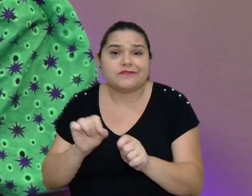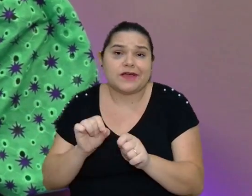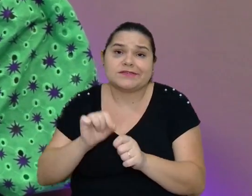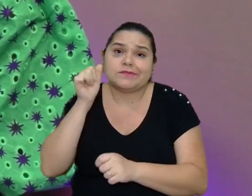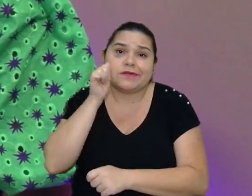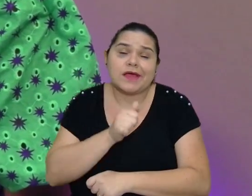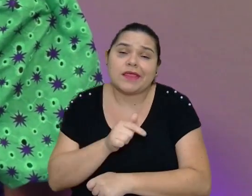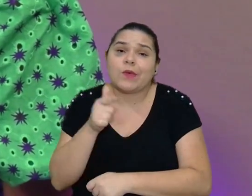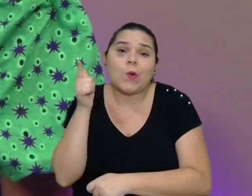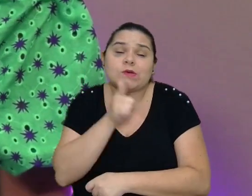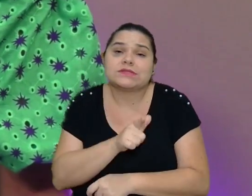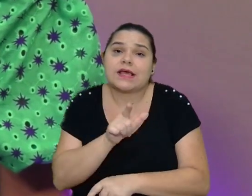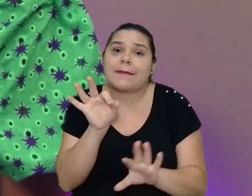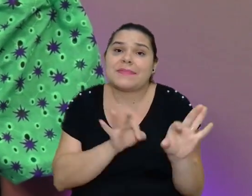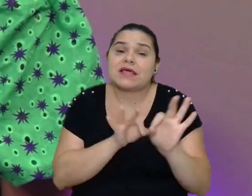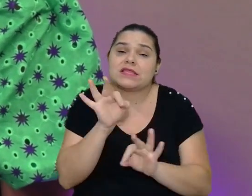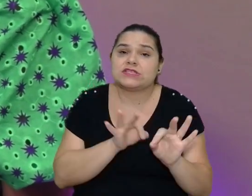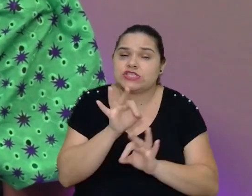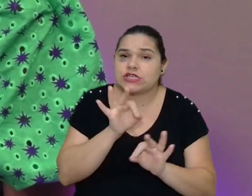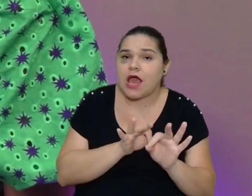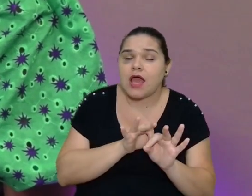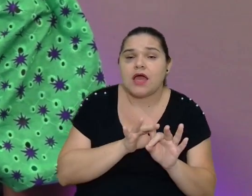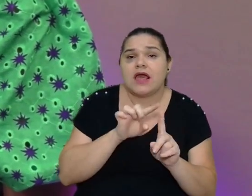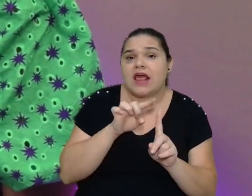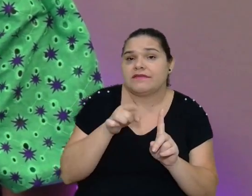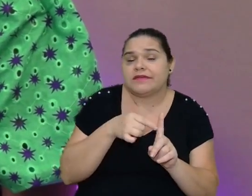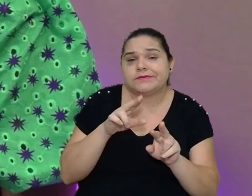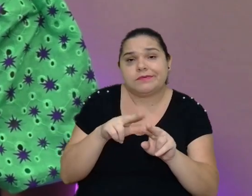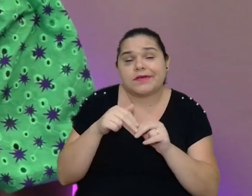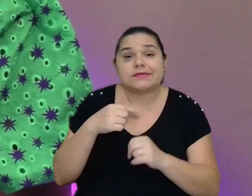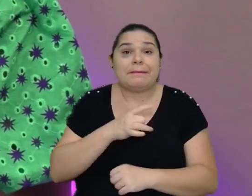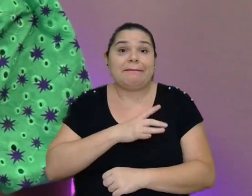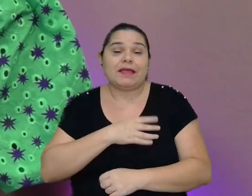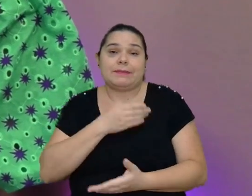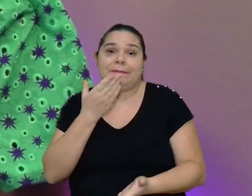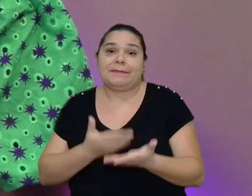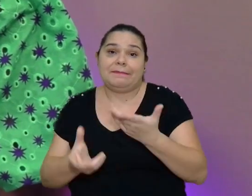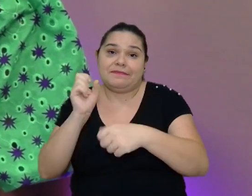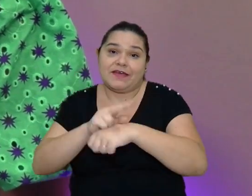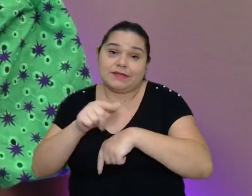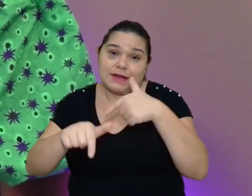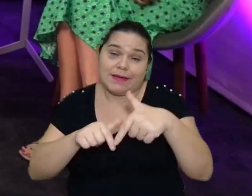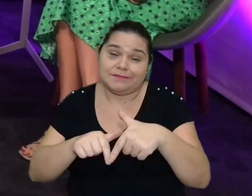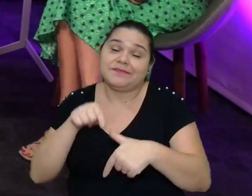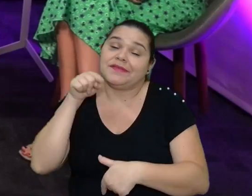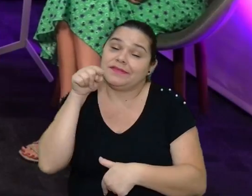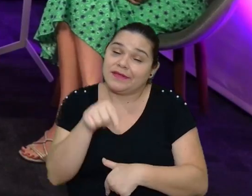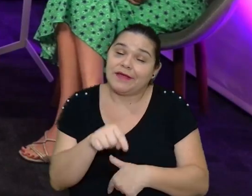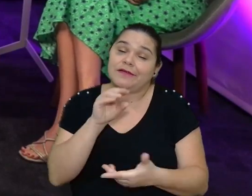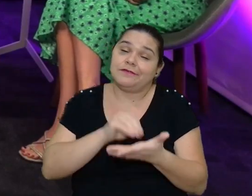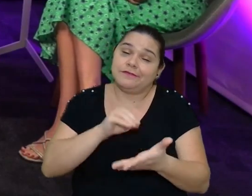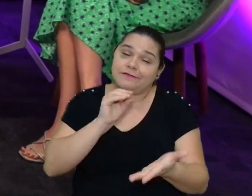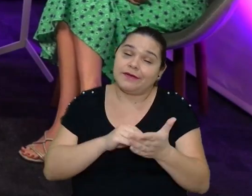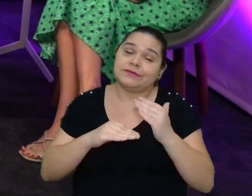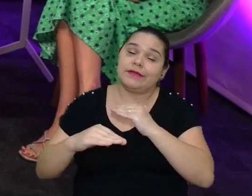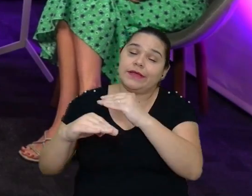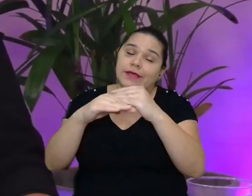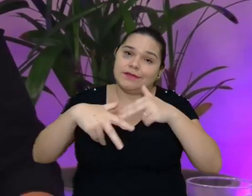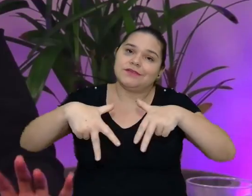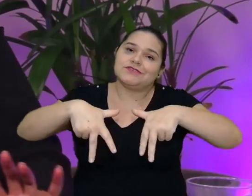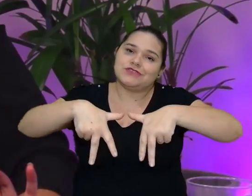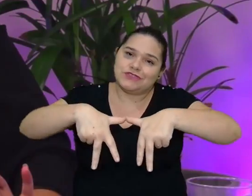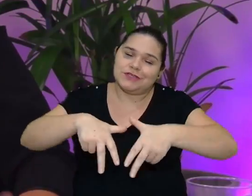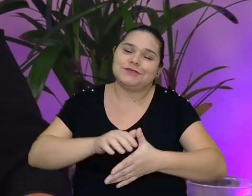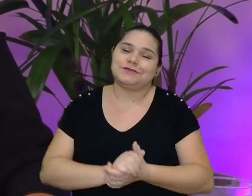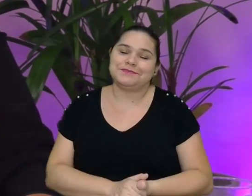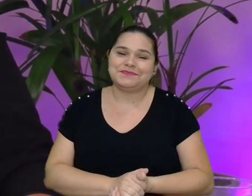medo de perder o emprego. Então, no final do dia, é emancipação de gênero, é equidade de gênero. Muito bom. Gente, para finalizar, a